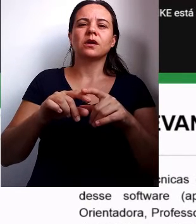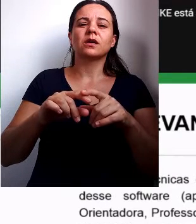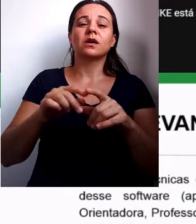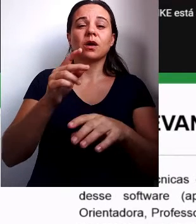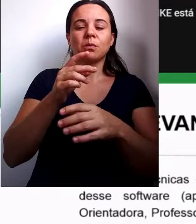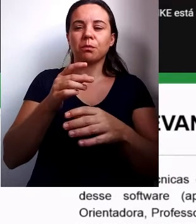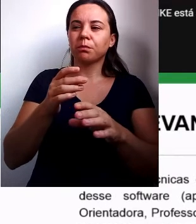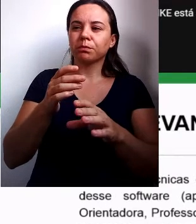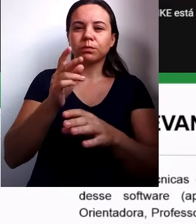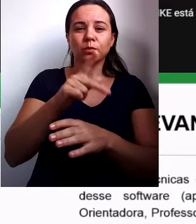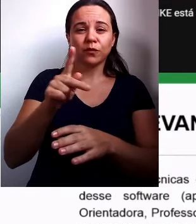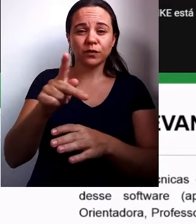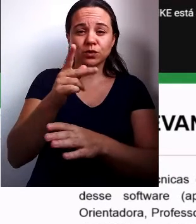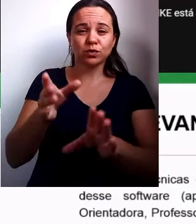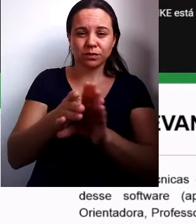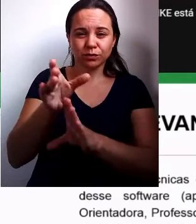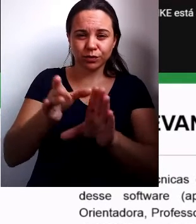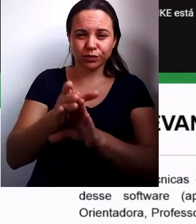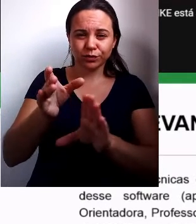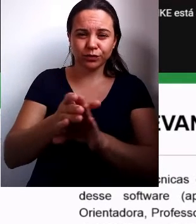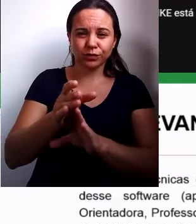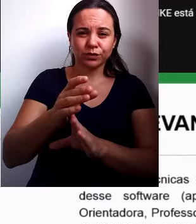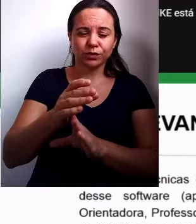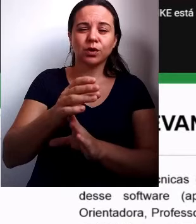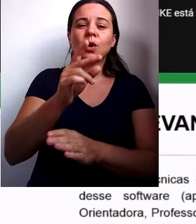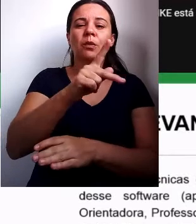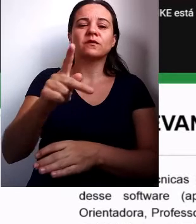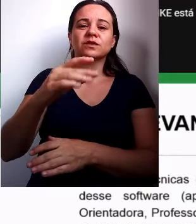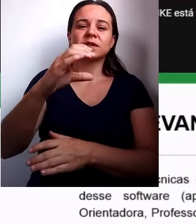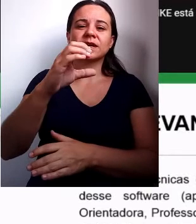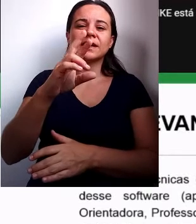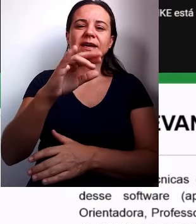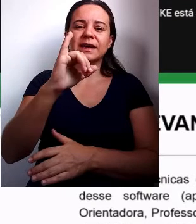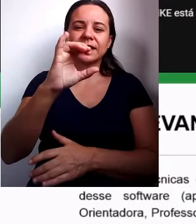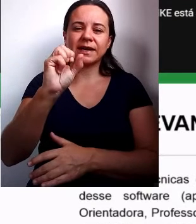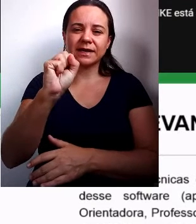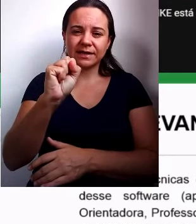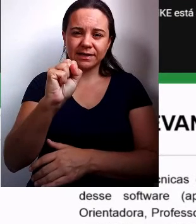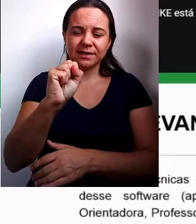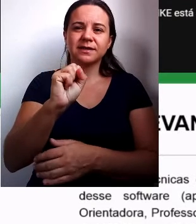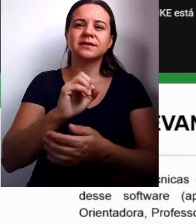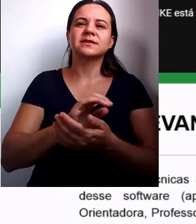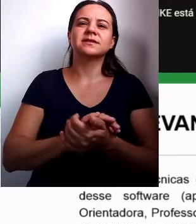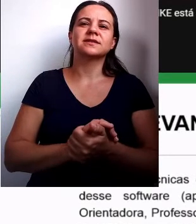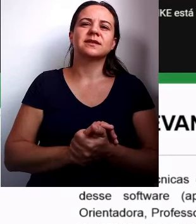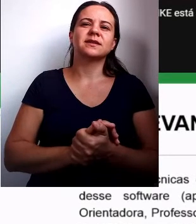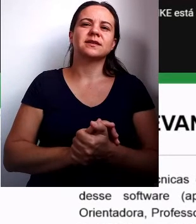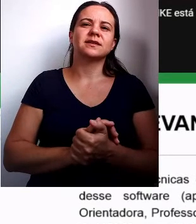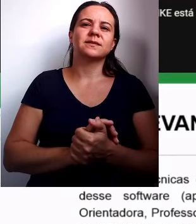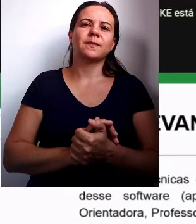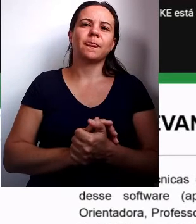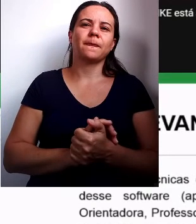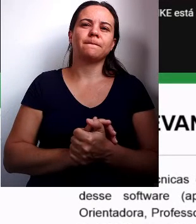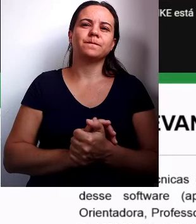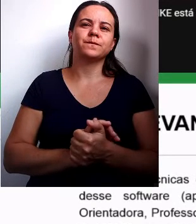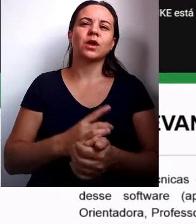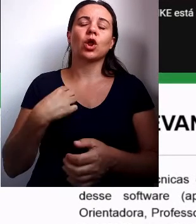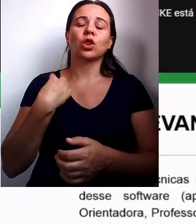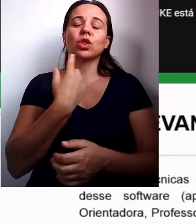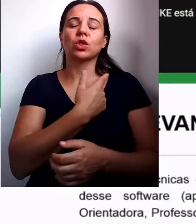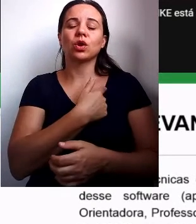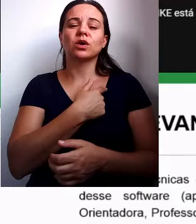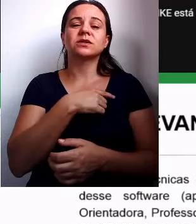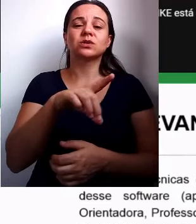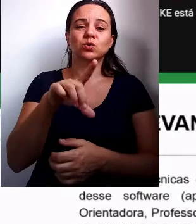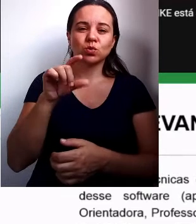Cris, das disciplinas do terceiro ano e do ProEja, onde é que foi as turmas escolhidas para receber